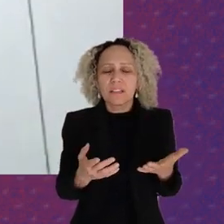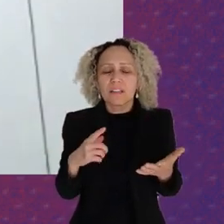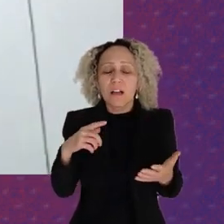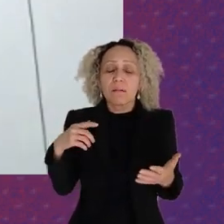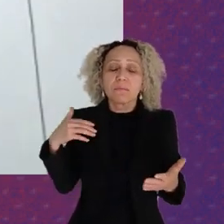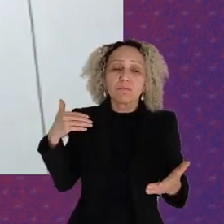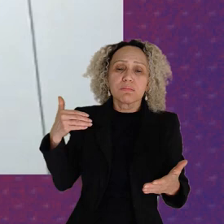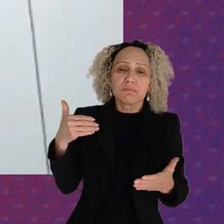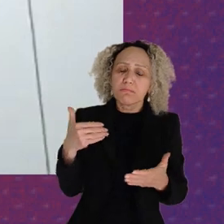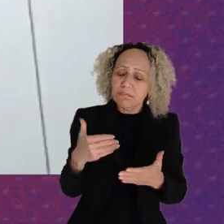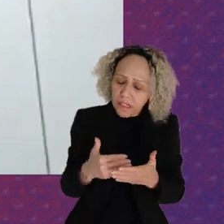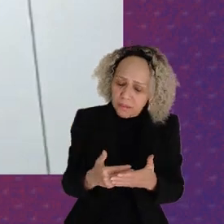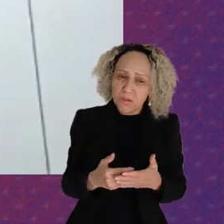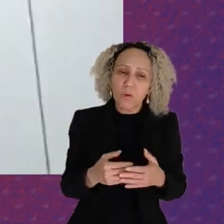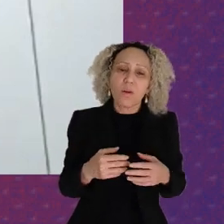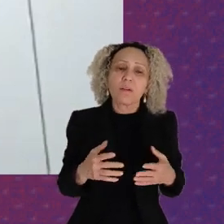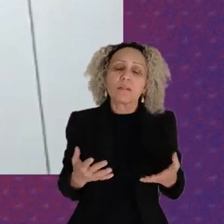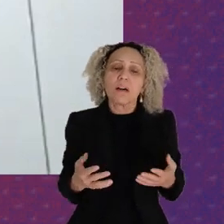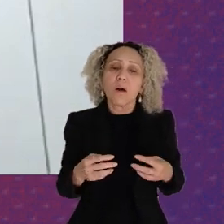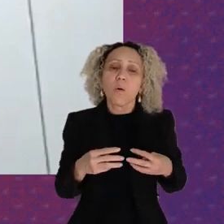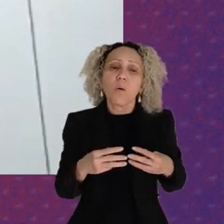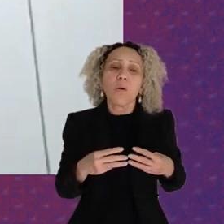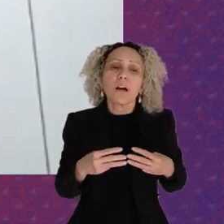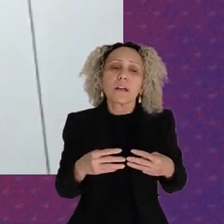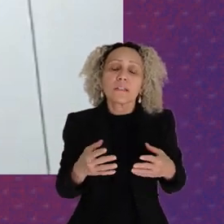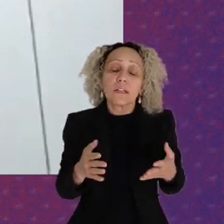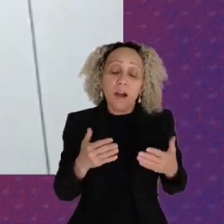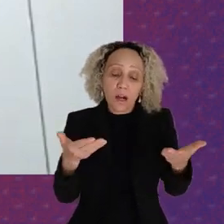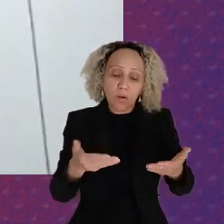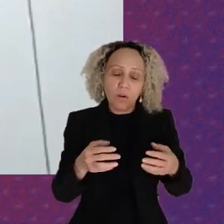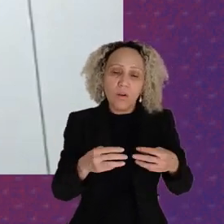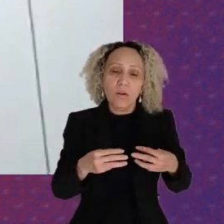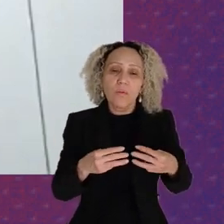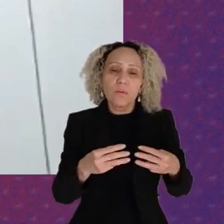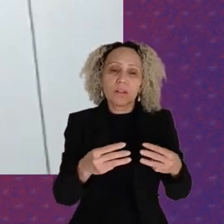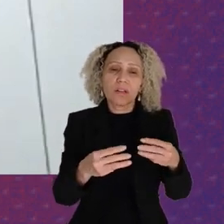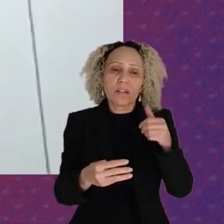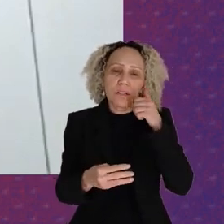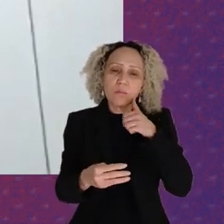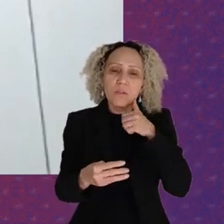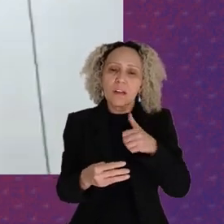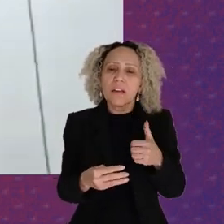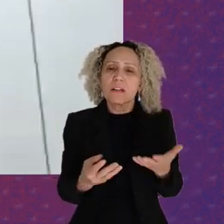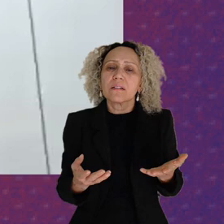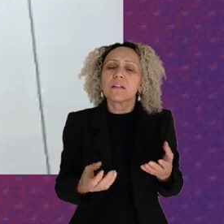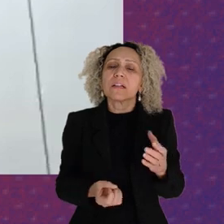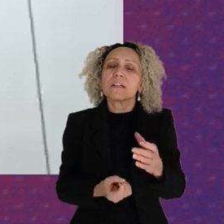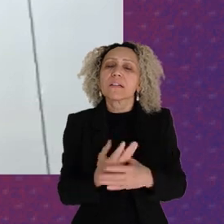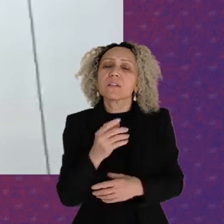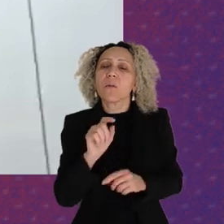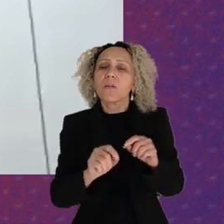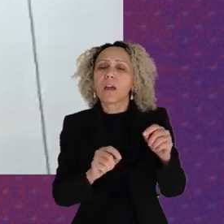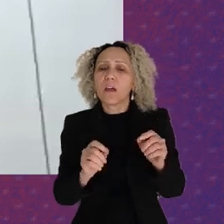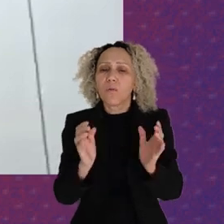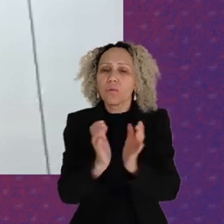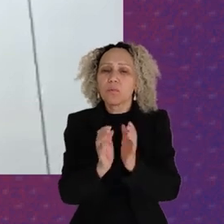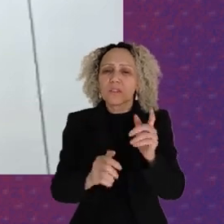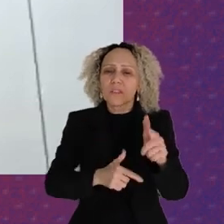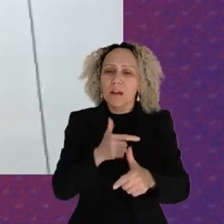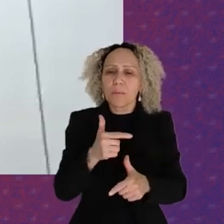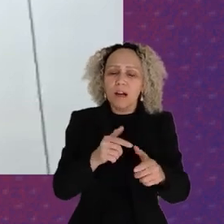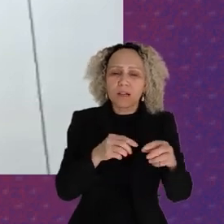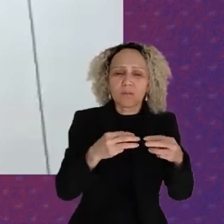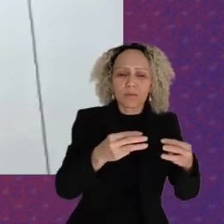o Ministério das Mulheres tomou a iniciativa de, juntamente com outros ministérios, criar o Grupo de Trabalho Interministerial de